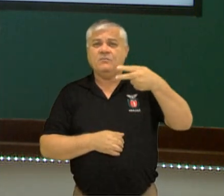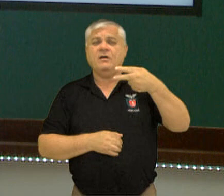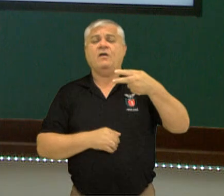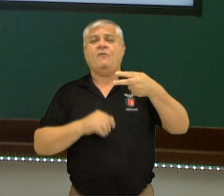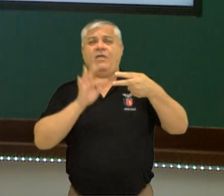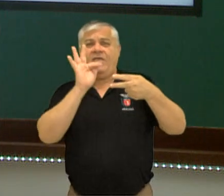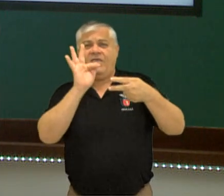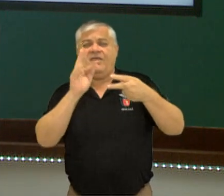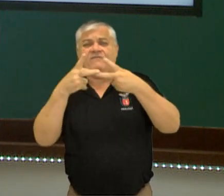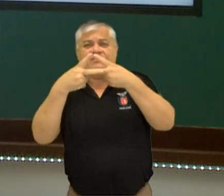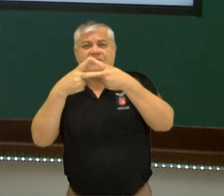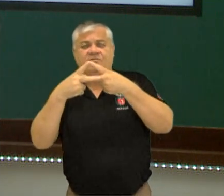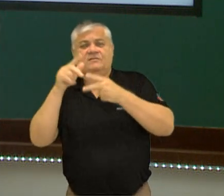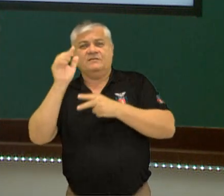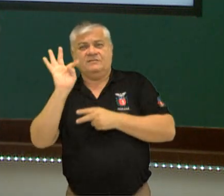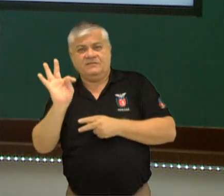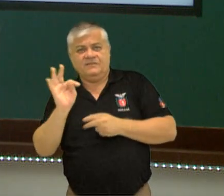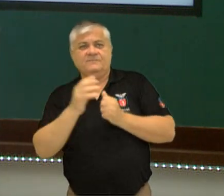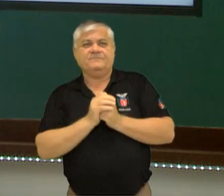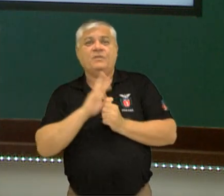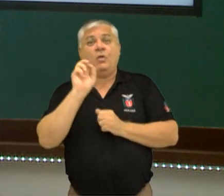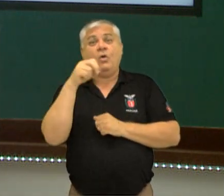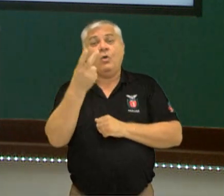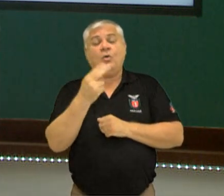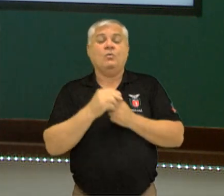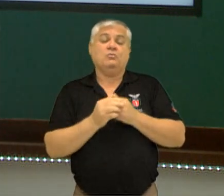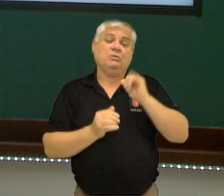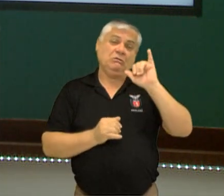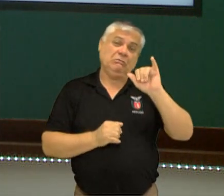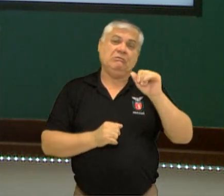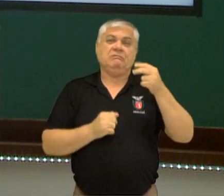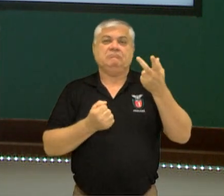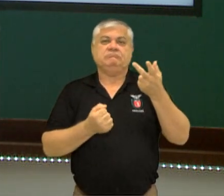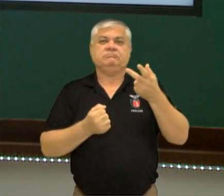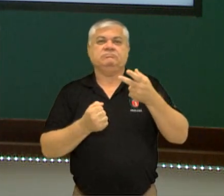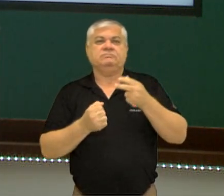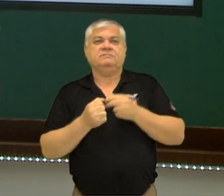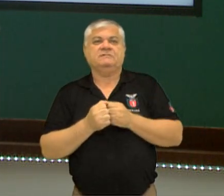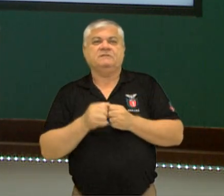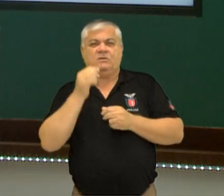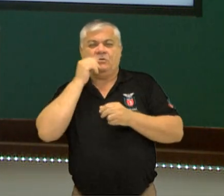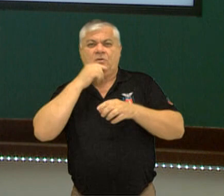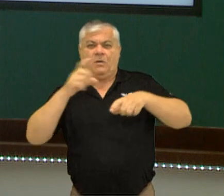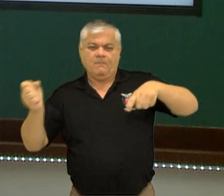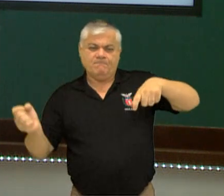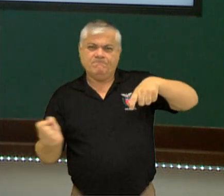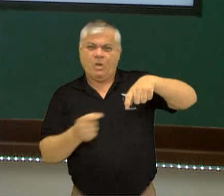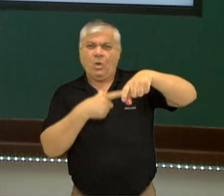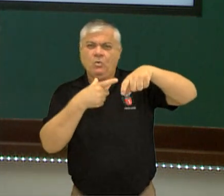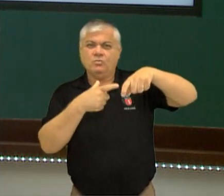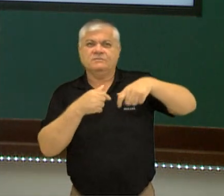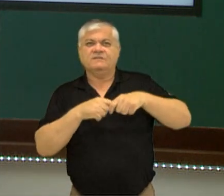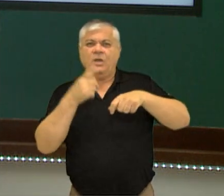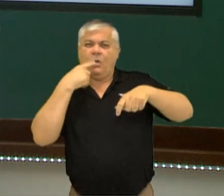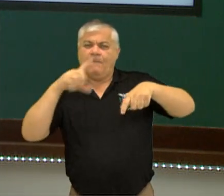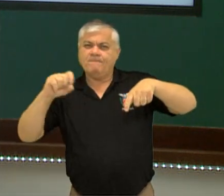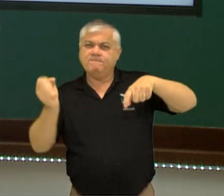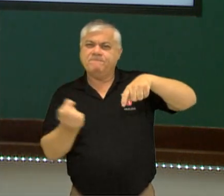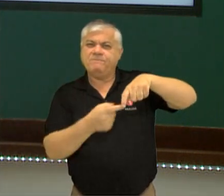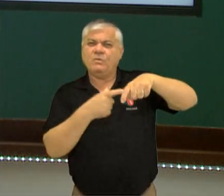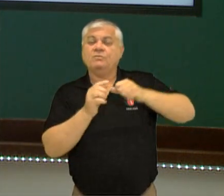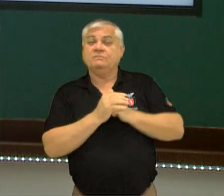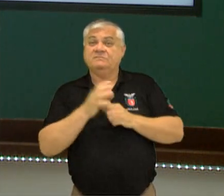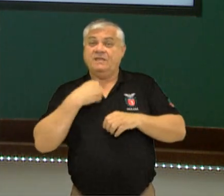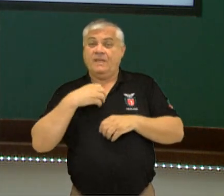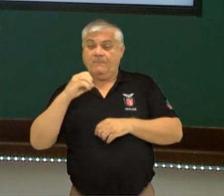igual a ΔQ. Nós temos, por exemplo, um belo pênalti, certo? Em que você tem a